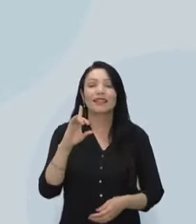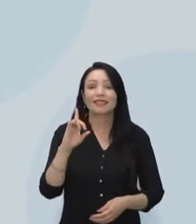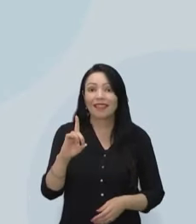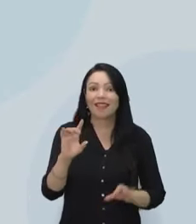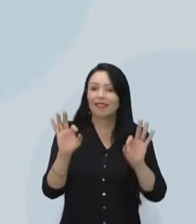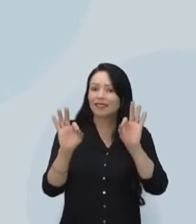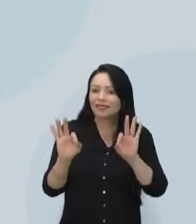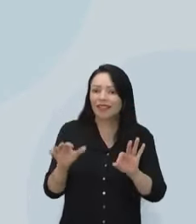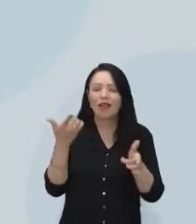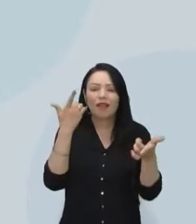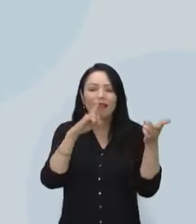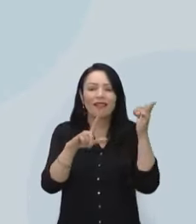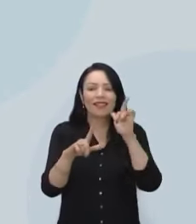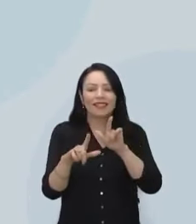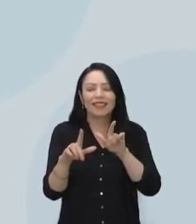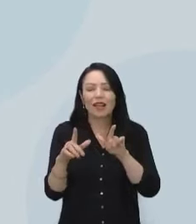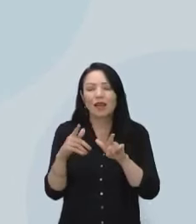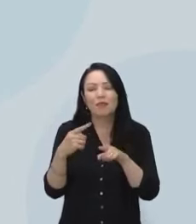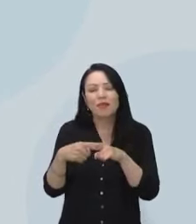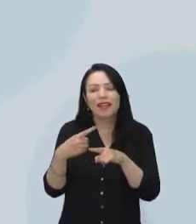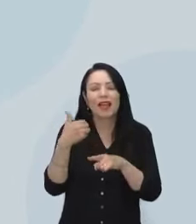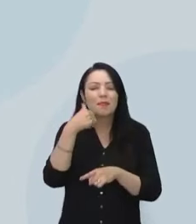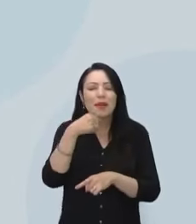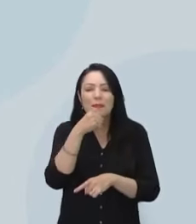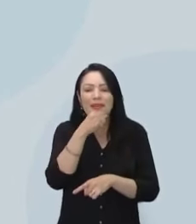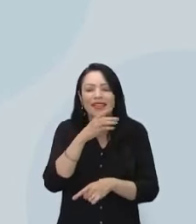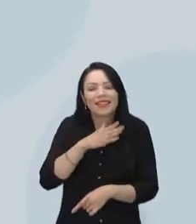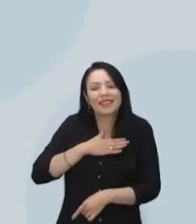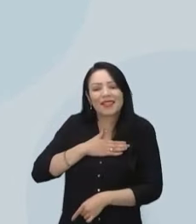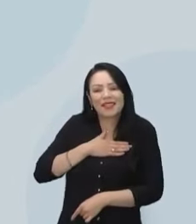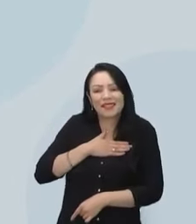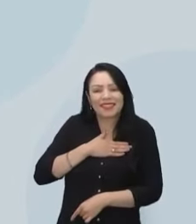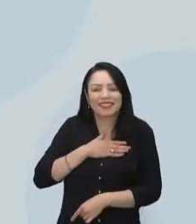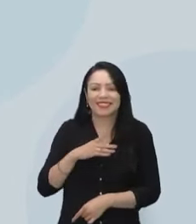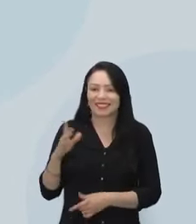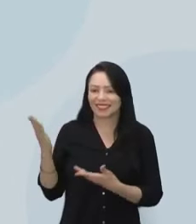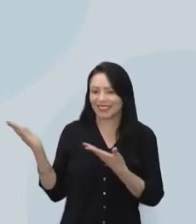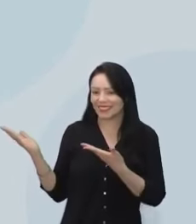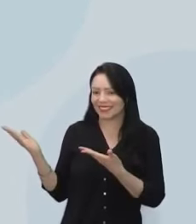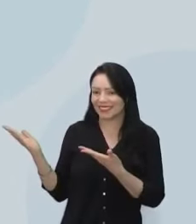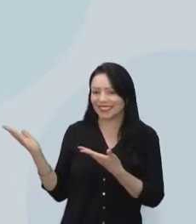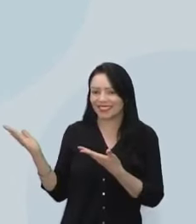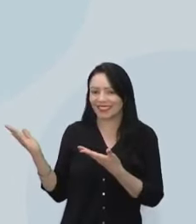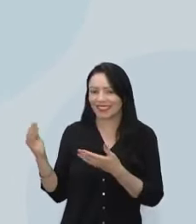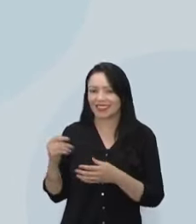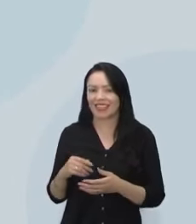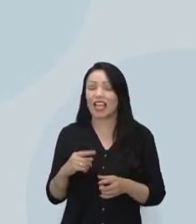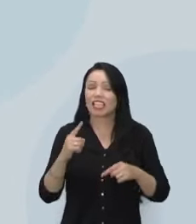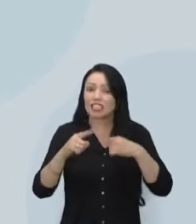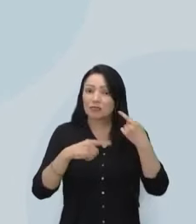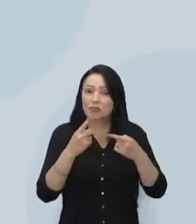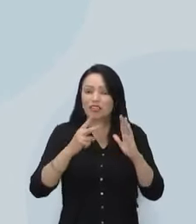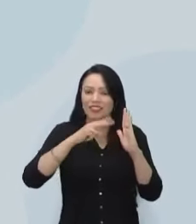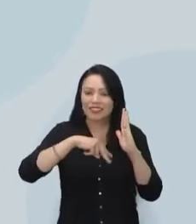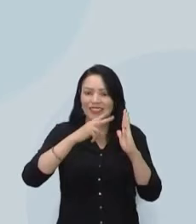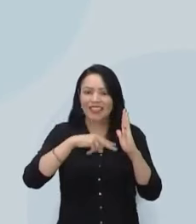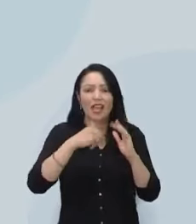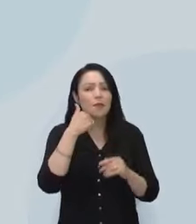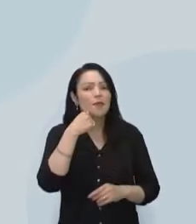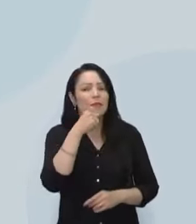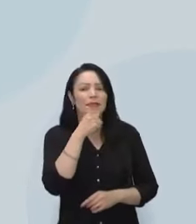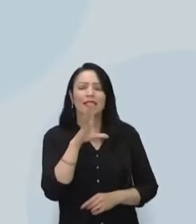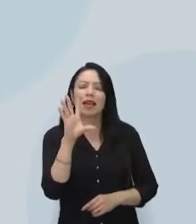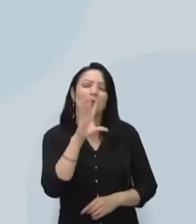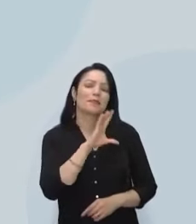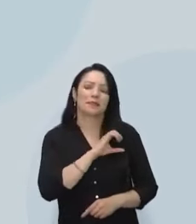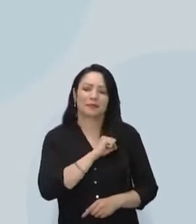conseguiu consumar a resolução do conflito. Então a alternativa D é a correta. Após ouvir as histórias contadas por Hakumin, sua mãe se